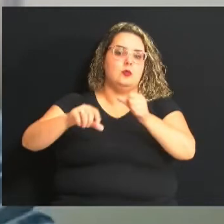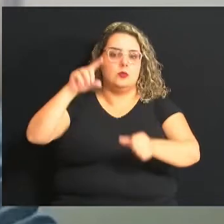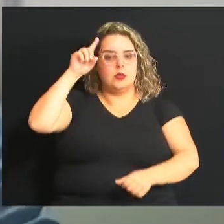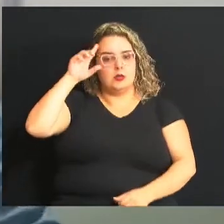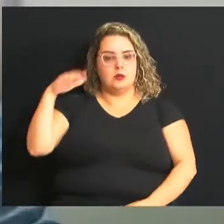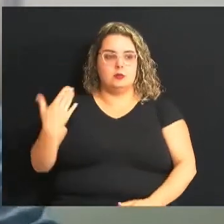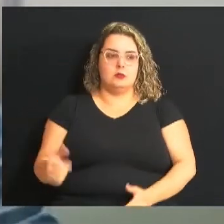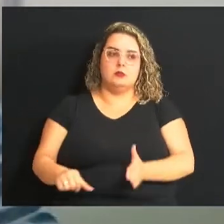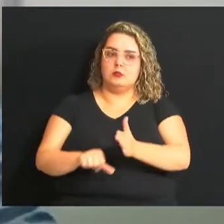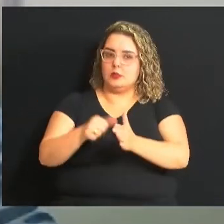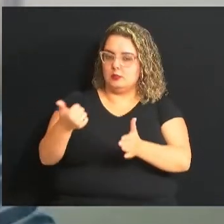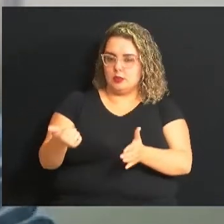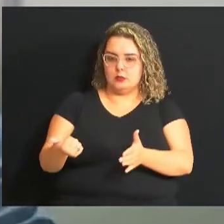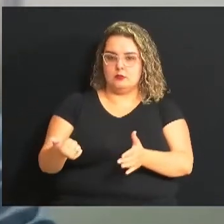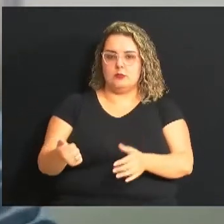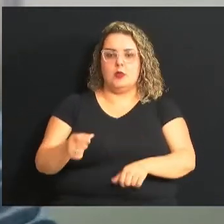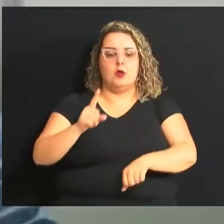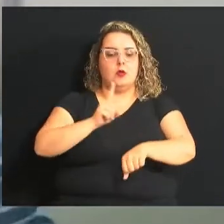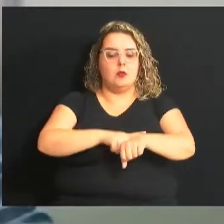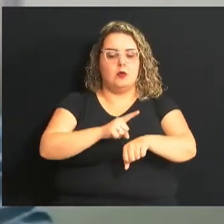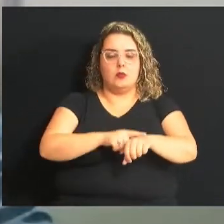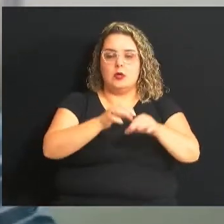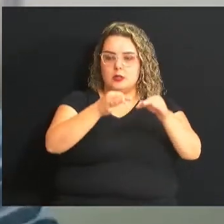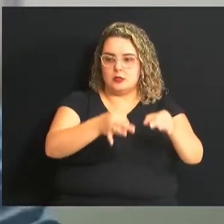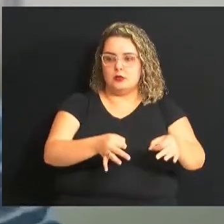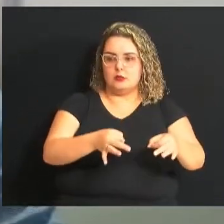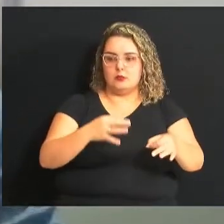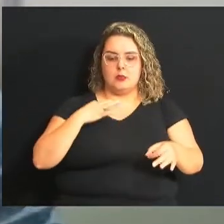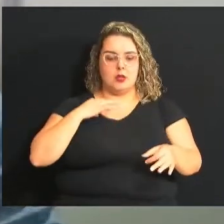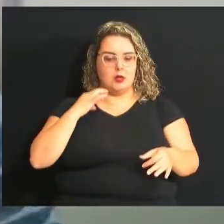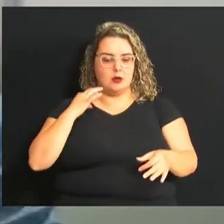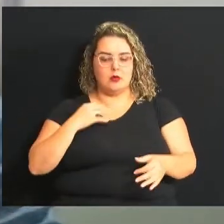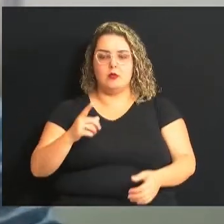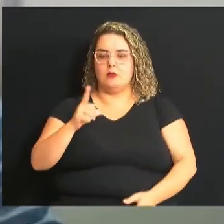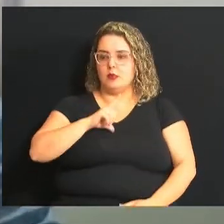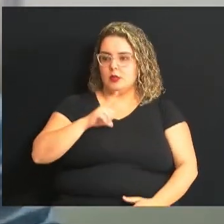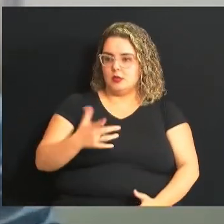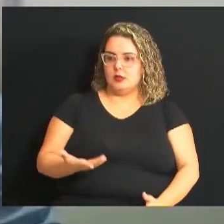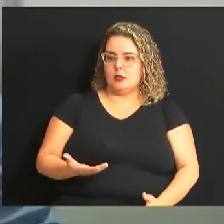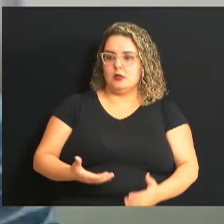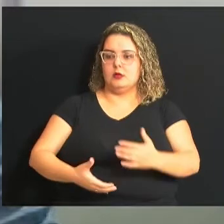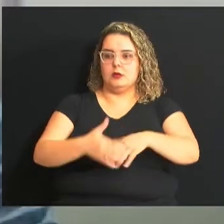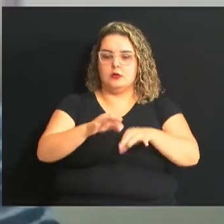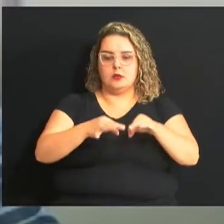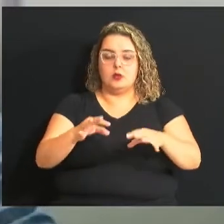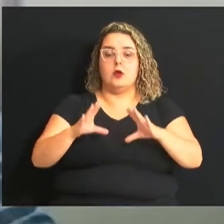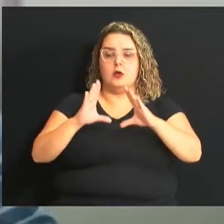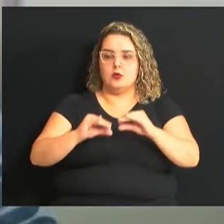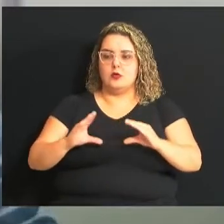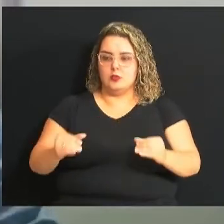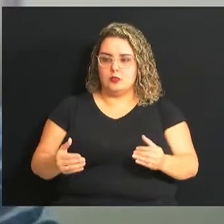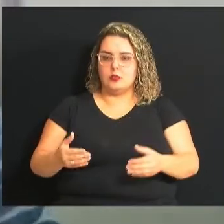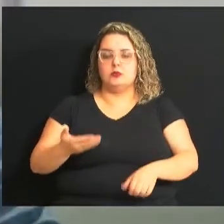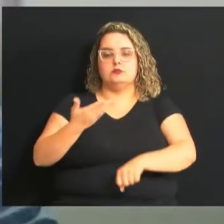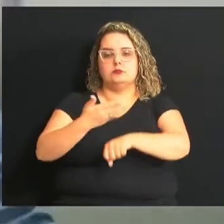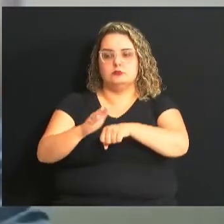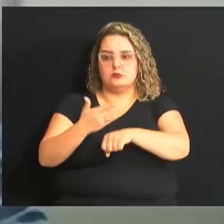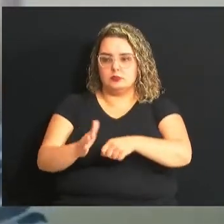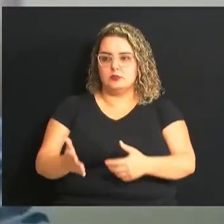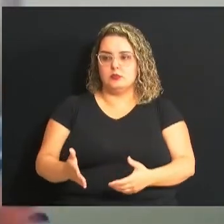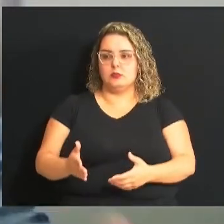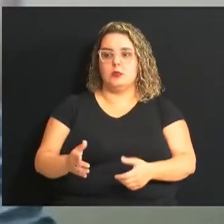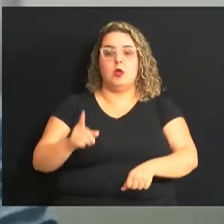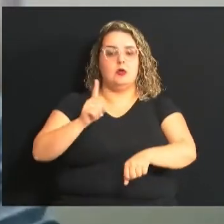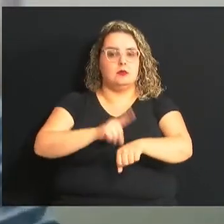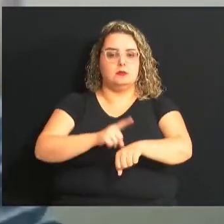ela tem que separar um horário, separar a roupa se ela não tiver, ir atrás de um tênis que seja confortável para a prática, dedicar um tempo do dia